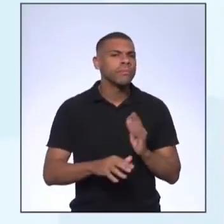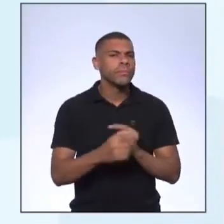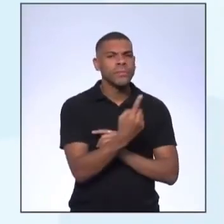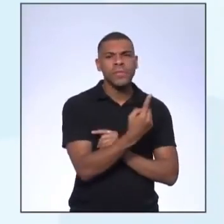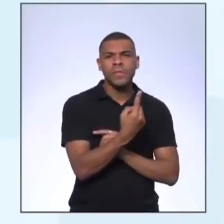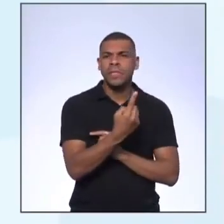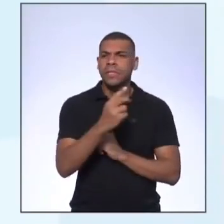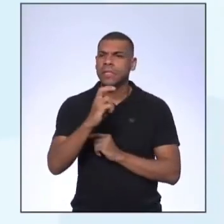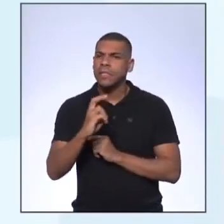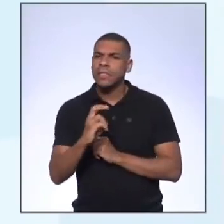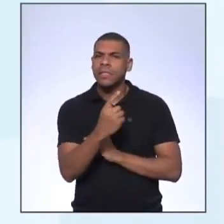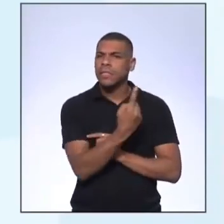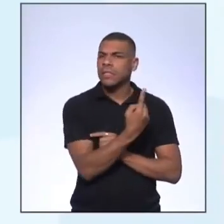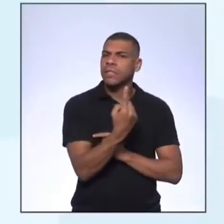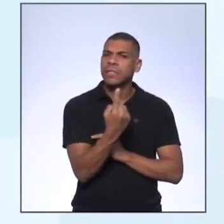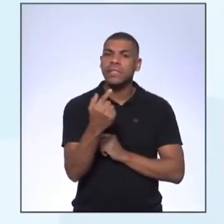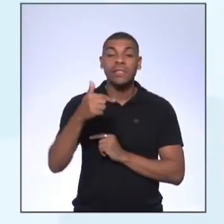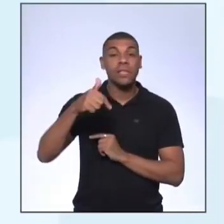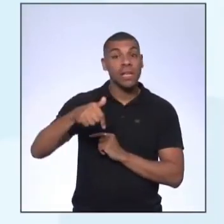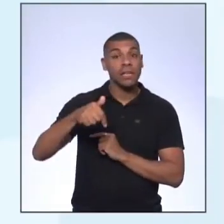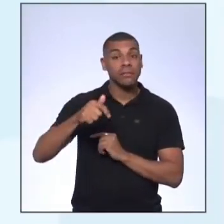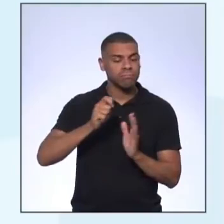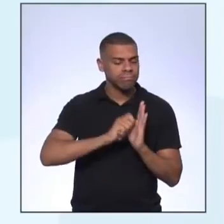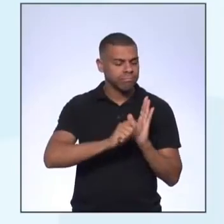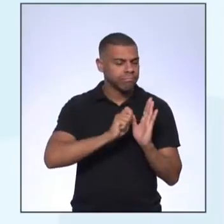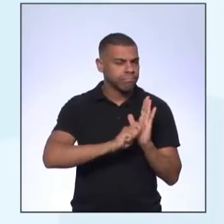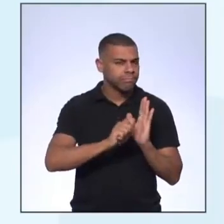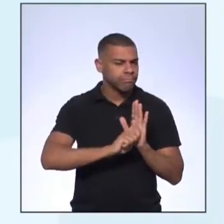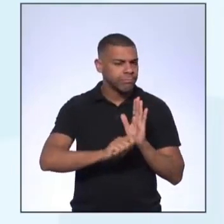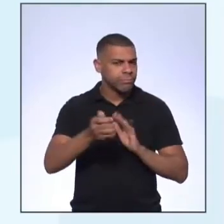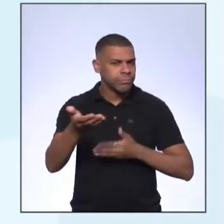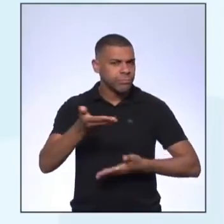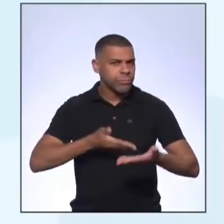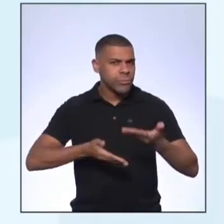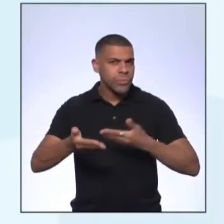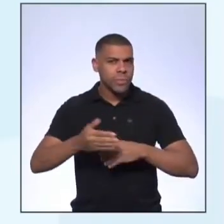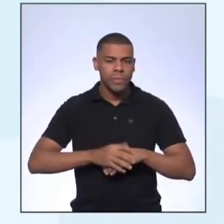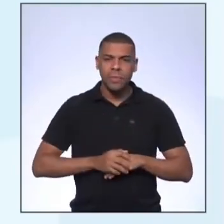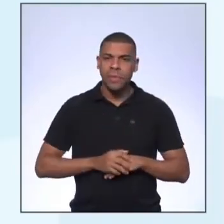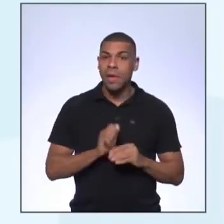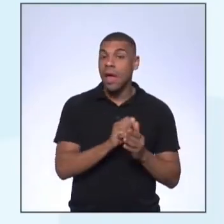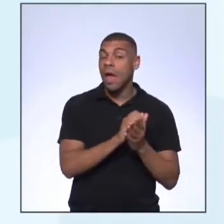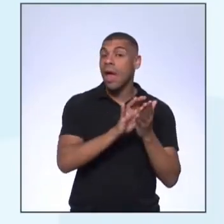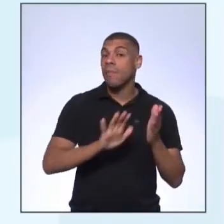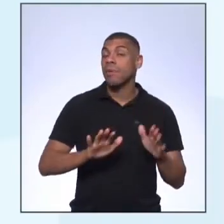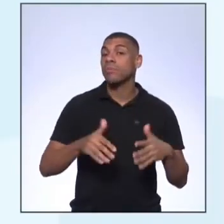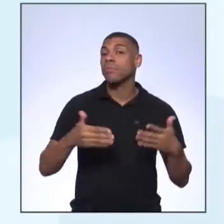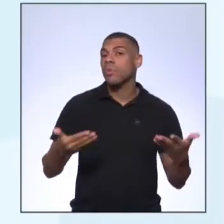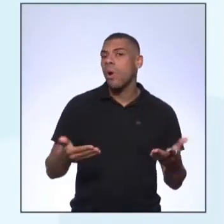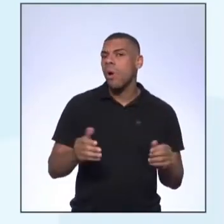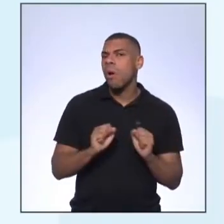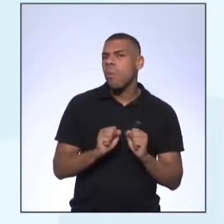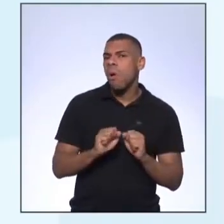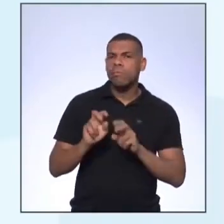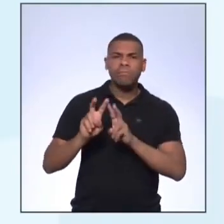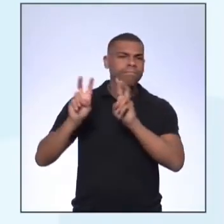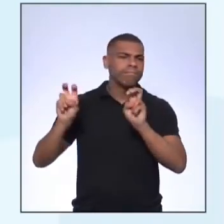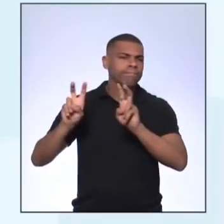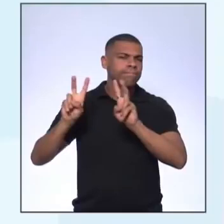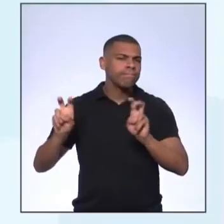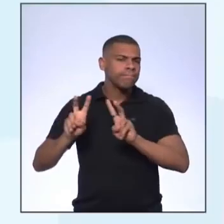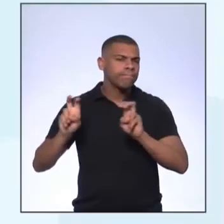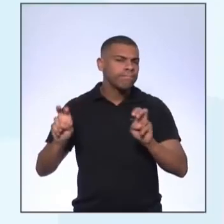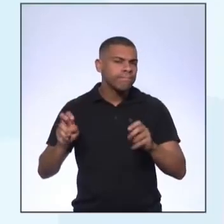115 e 117. Escreva, tá? E a gente vai trabalhando aqui com a escrita de vocês. Atividade complementar. Possíveis temas do Enem